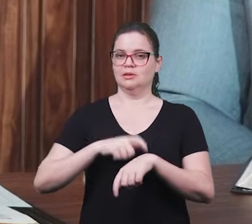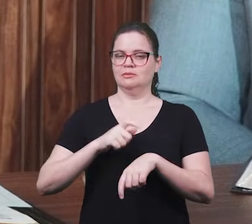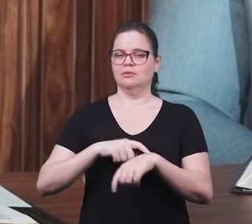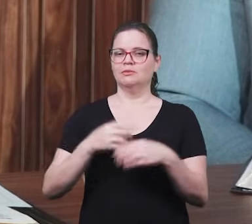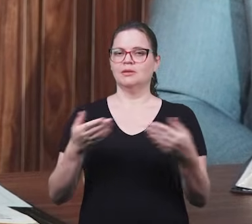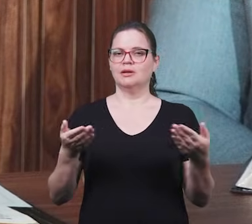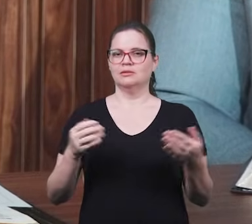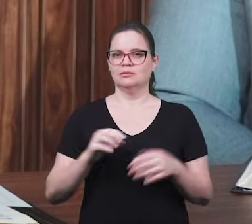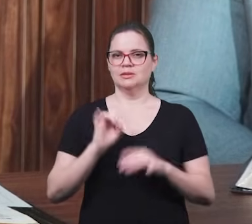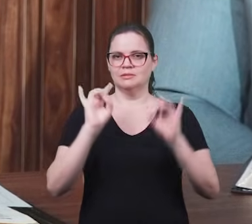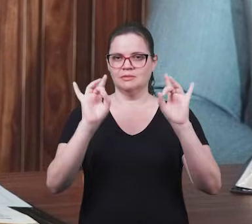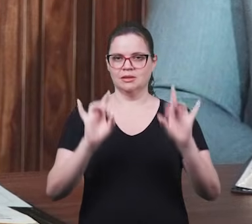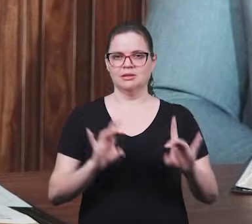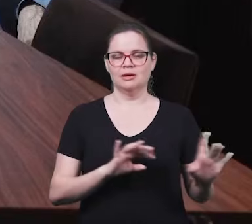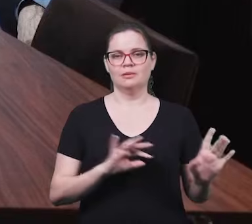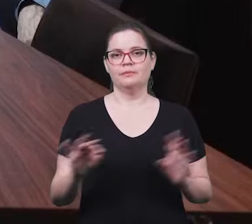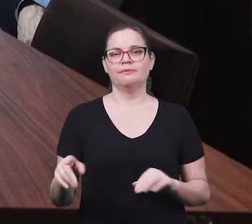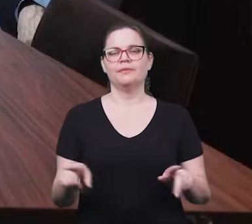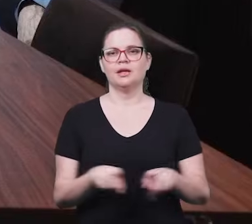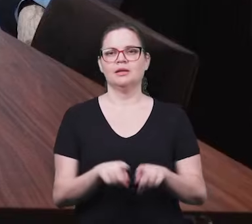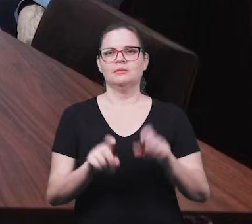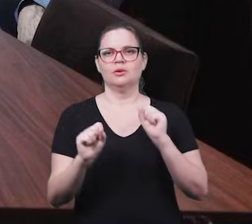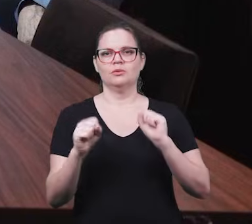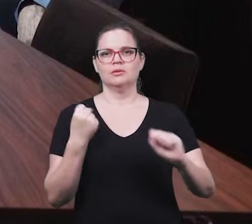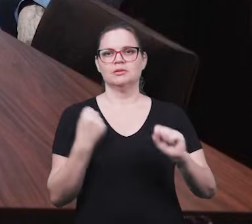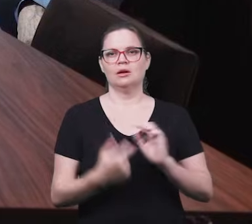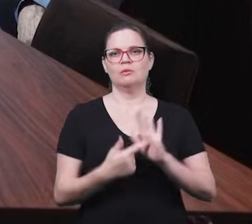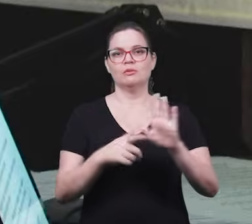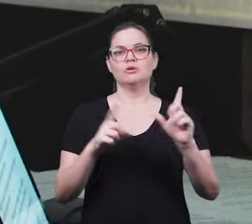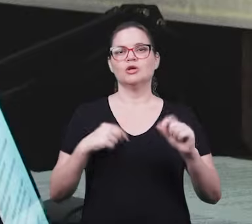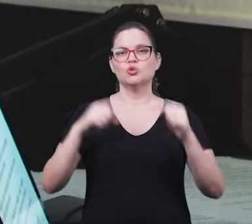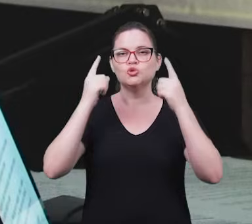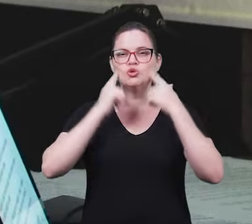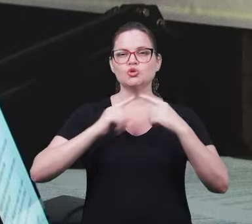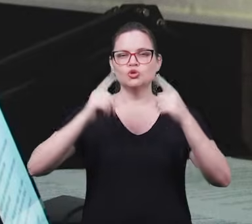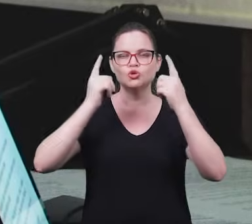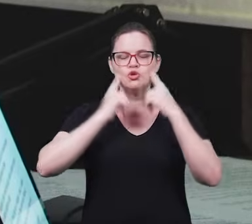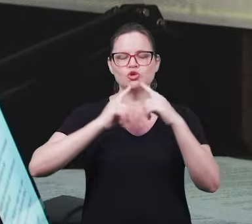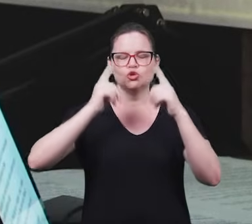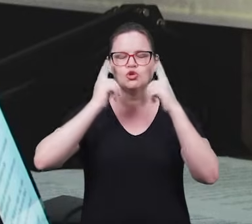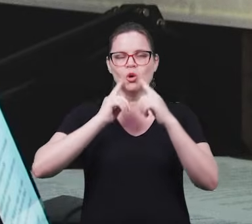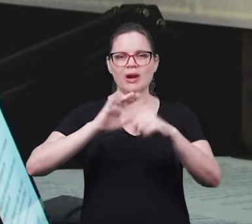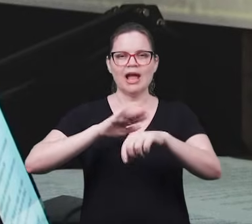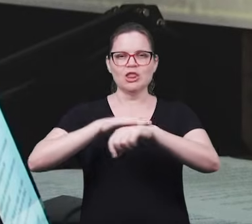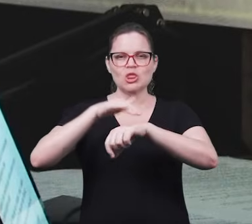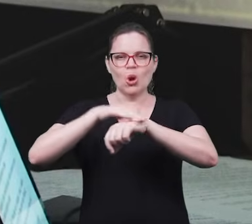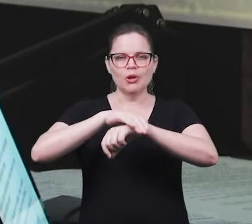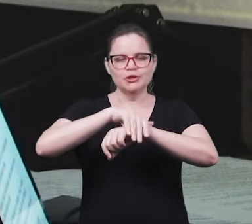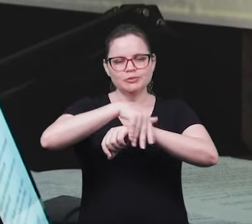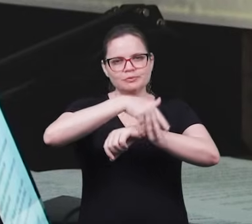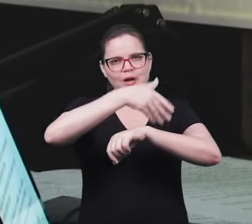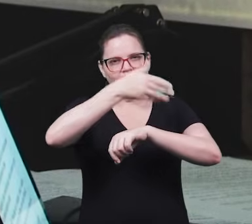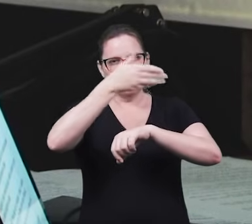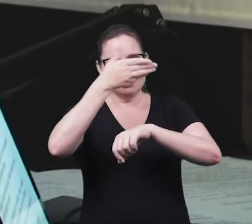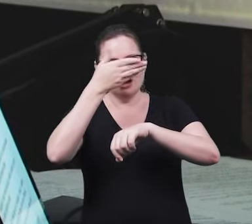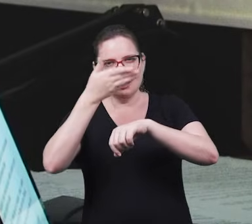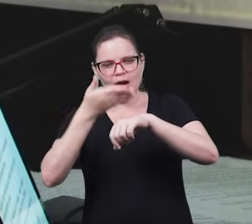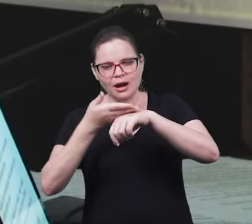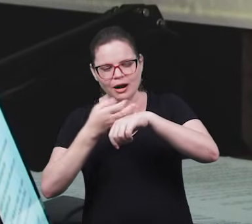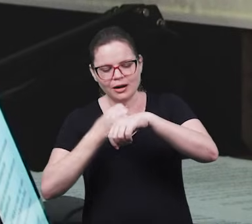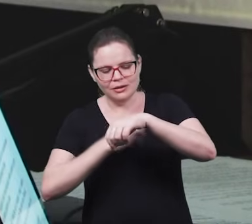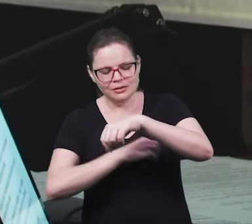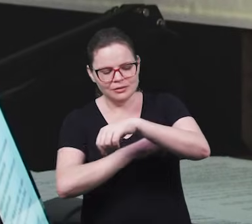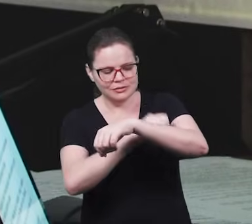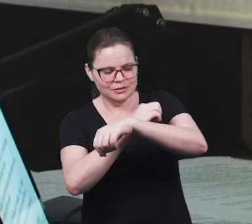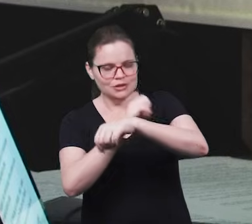nesse momento do dia, né? É aquela expressão do salmista, né? O choro pode durar uma noite inteira, mas